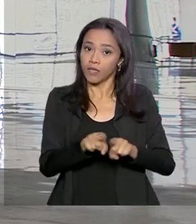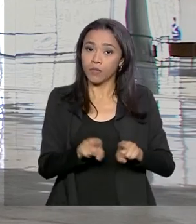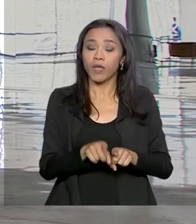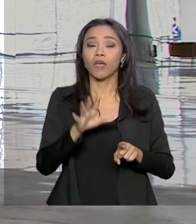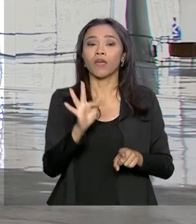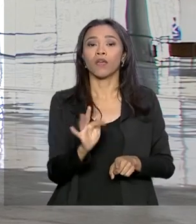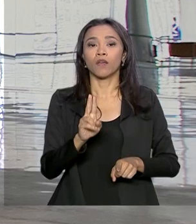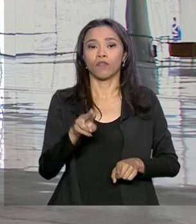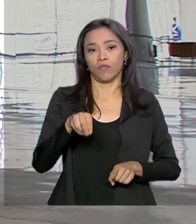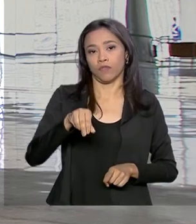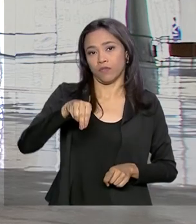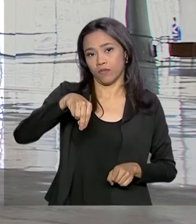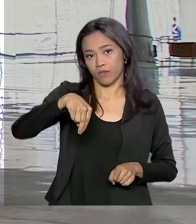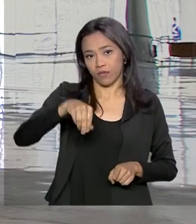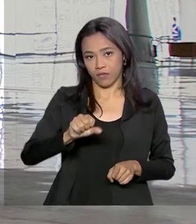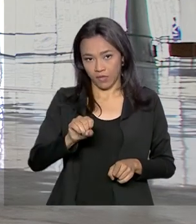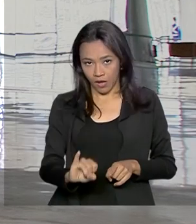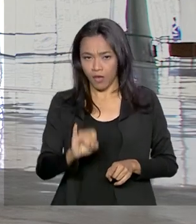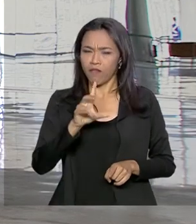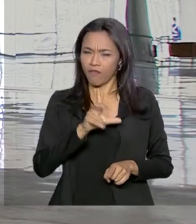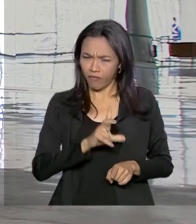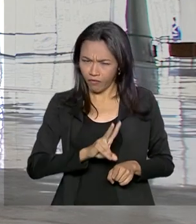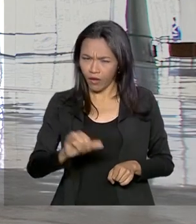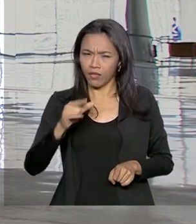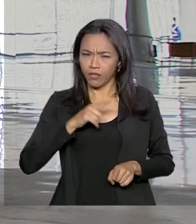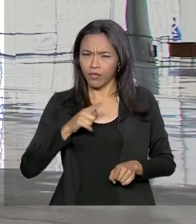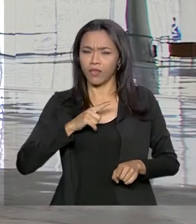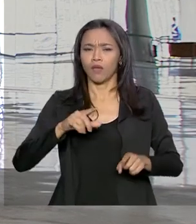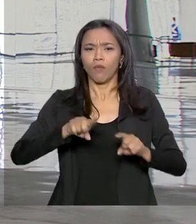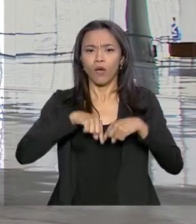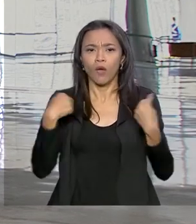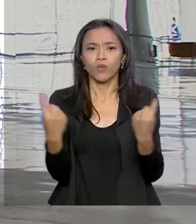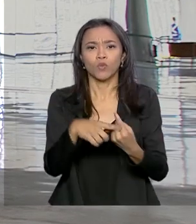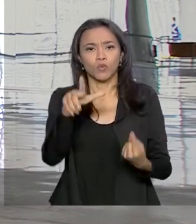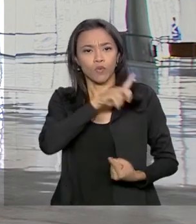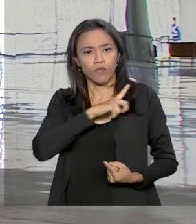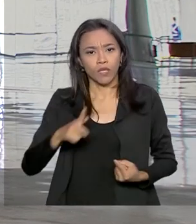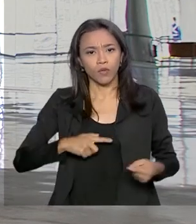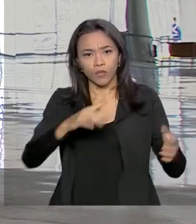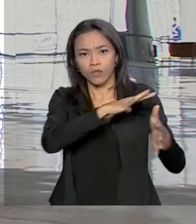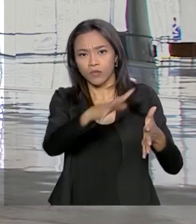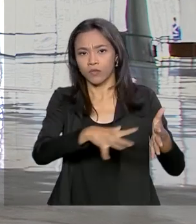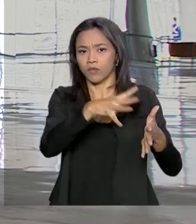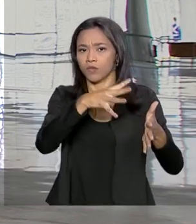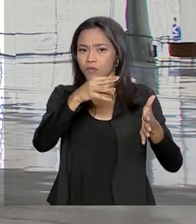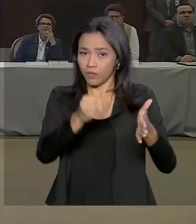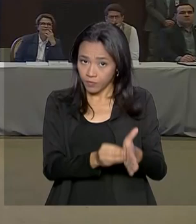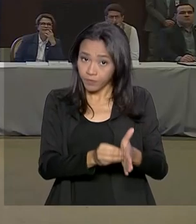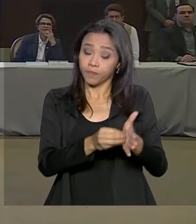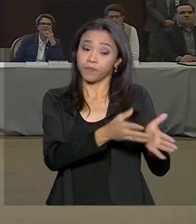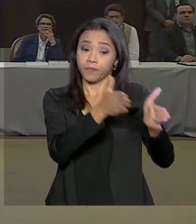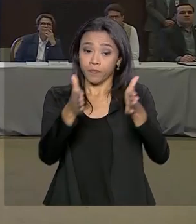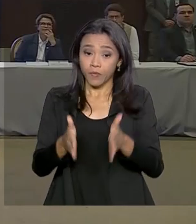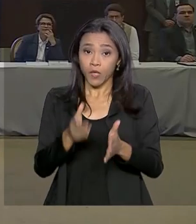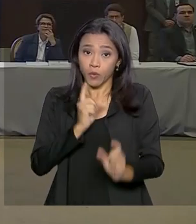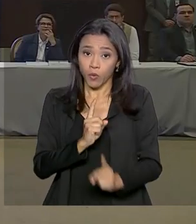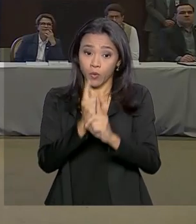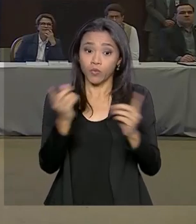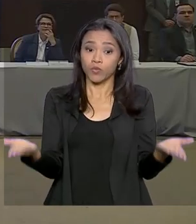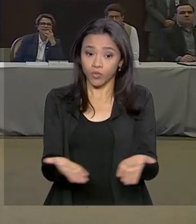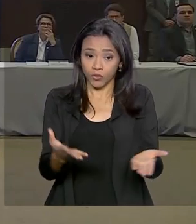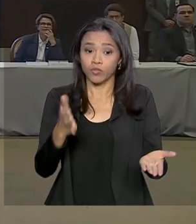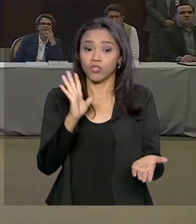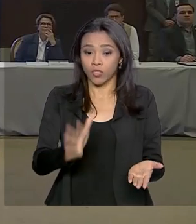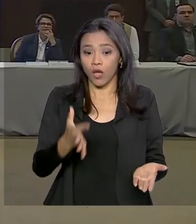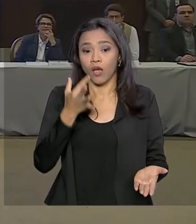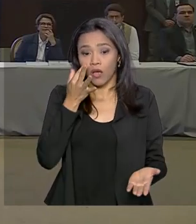se reunir com todos os governadores da Amazônia Legal hoje e amanhã. E o encontro de hoje, desta segunda-feira, já está acontecendo